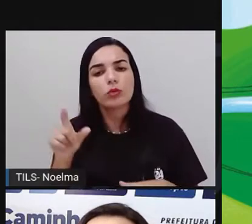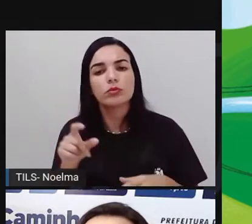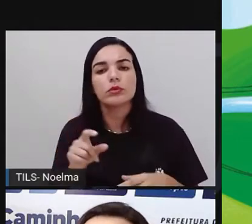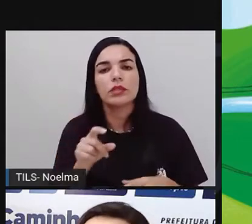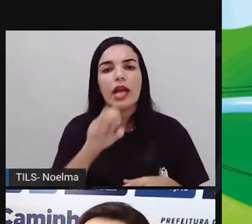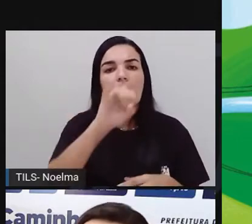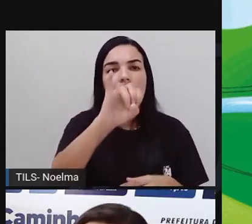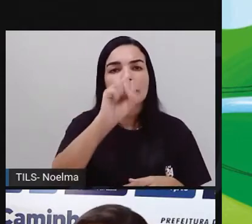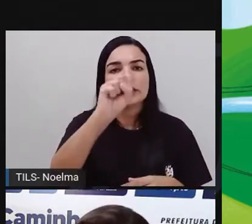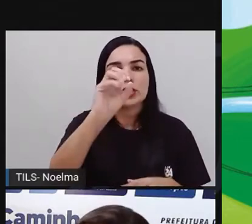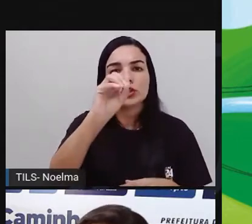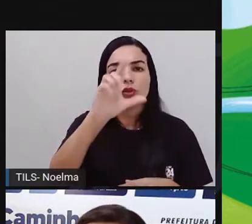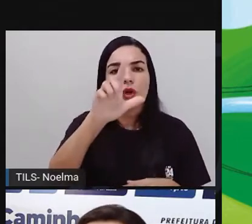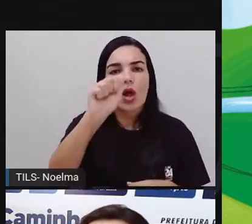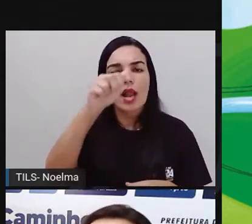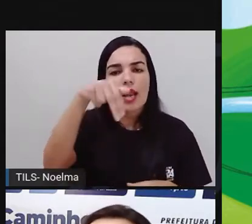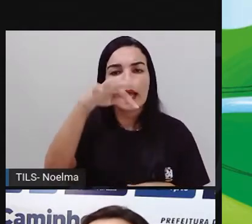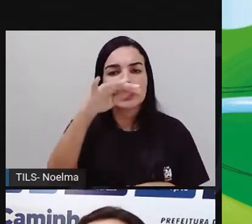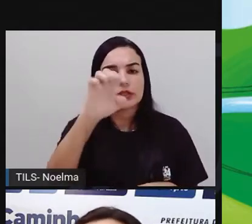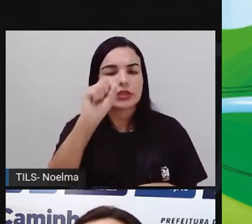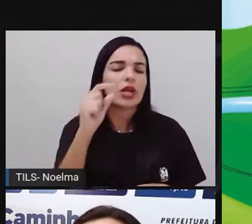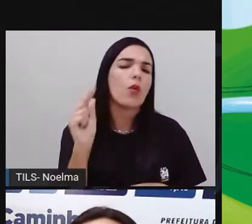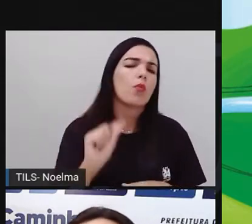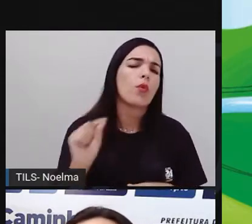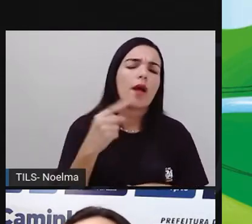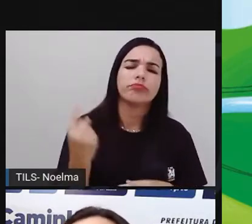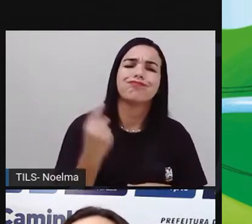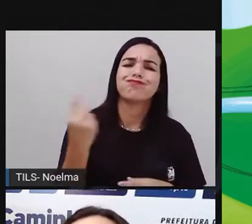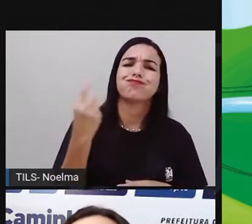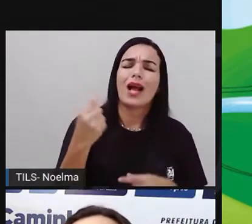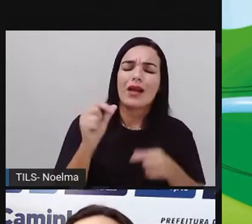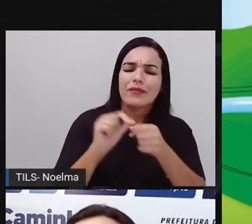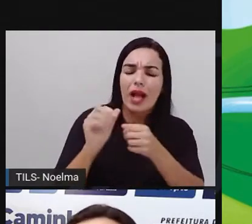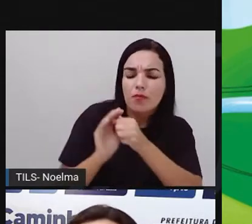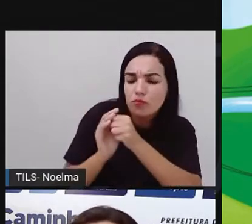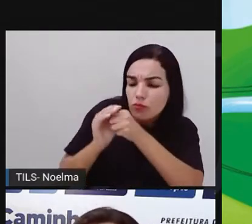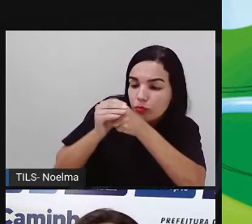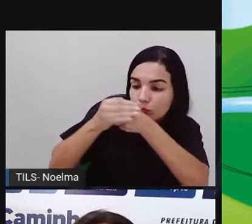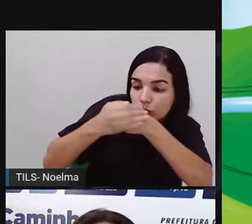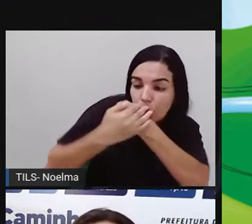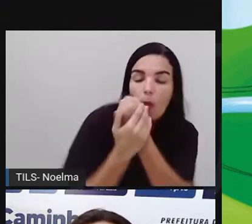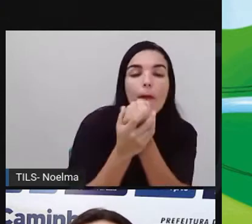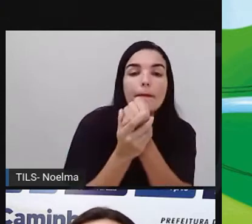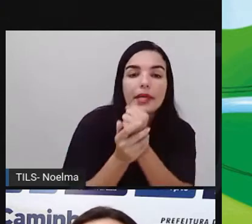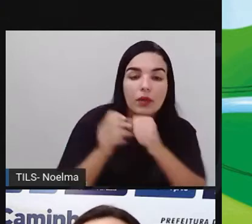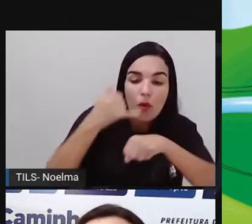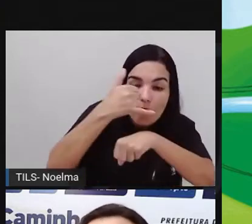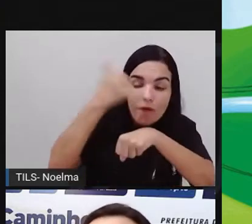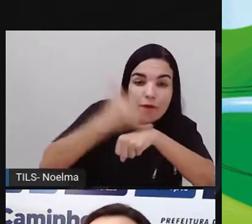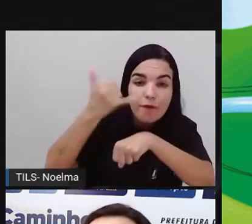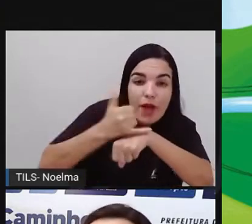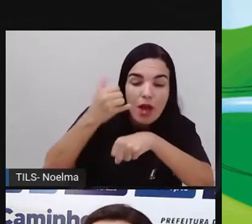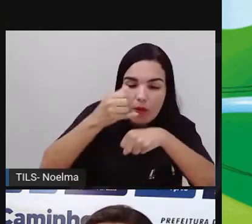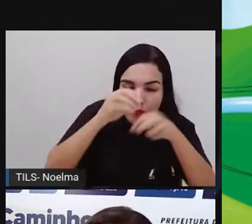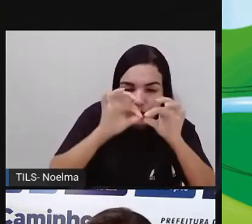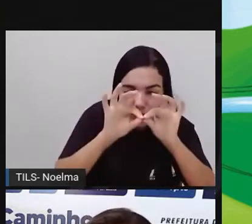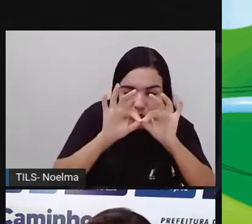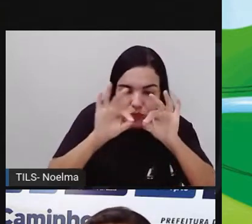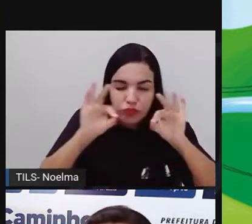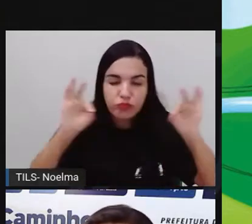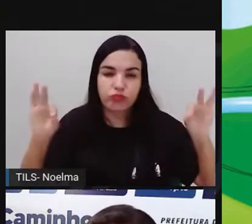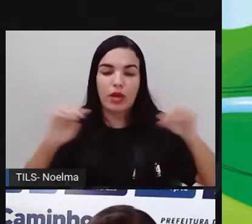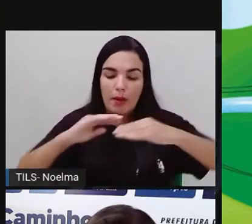materiais isolantes, que normalmente são os materiais que revestem, né, os materiais condutores que